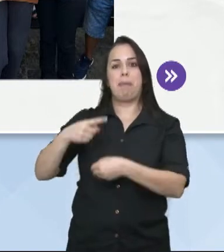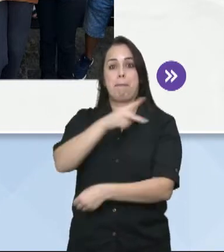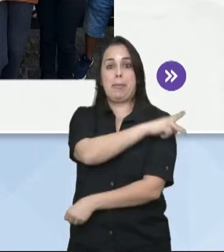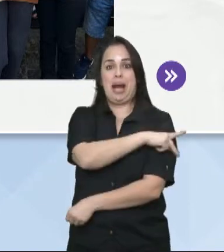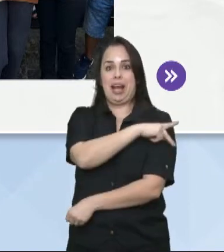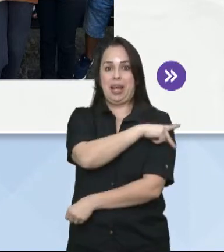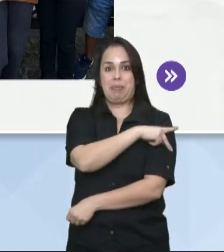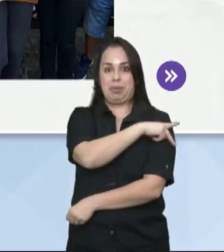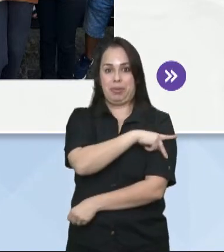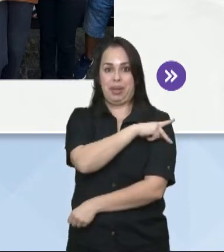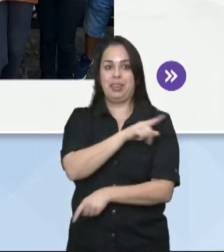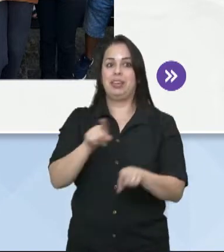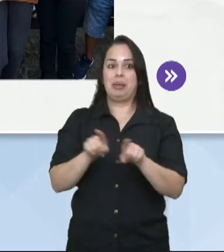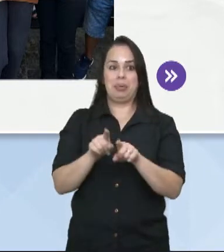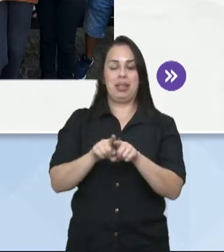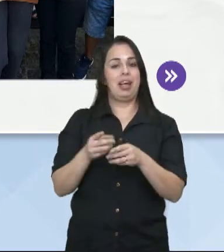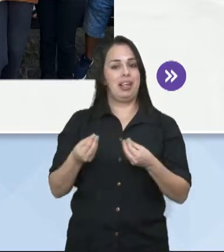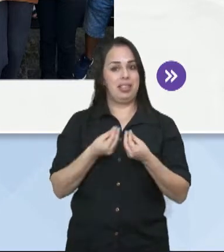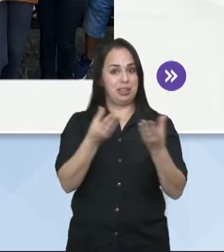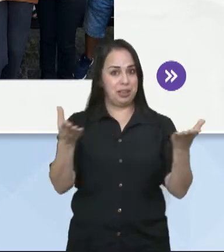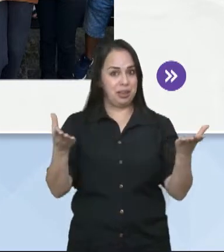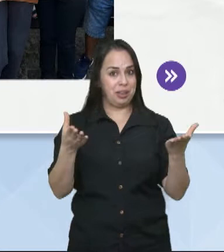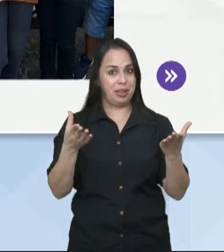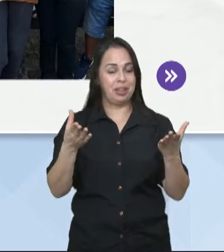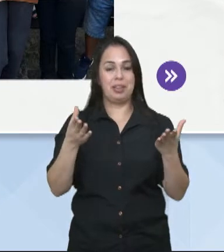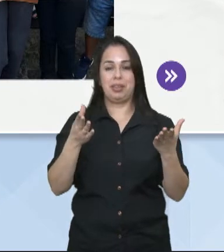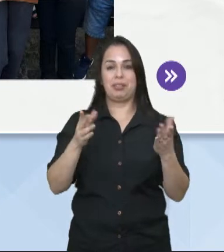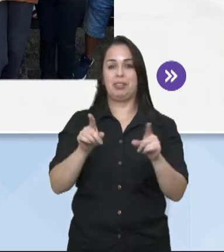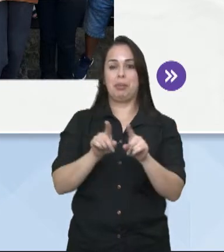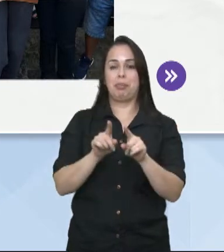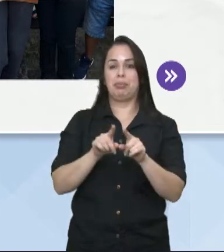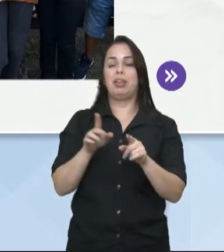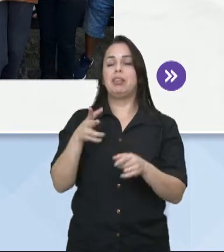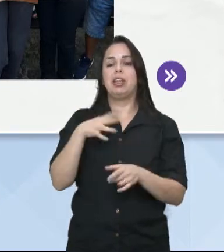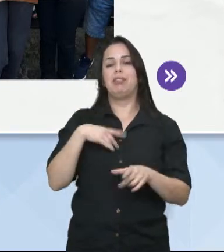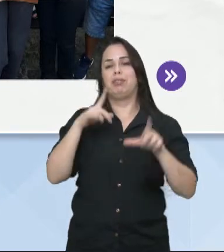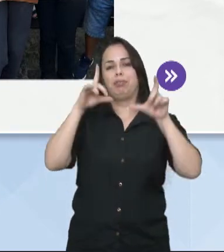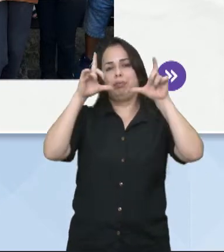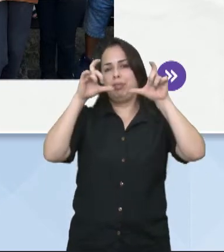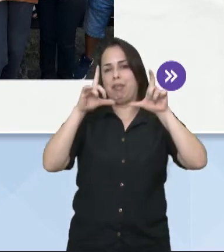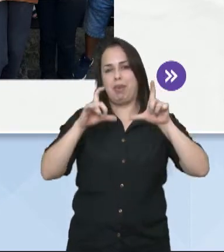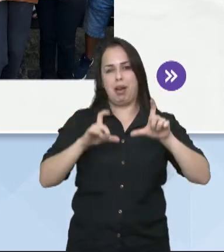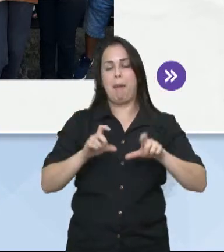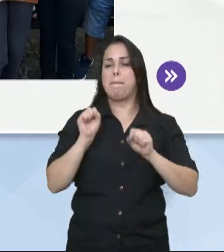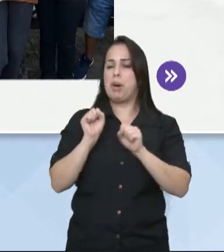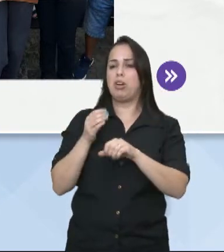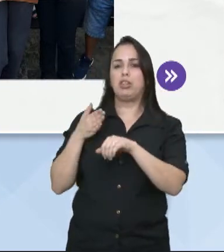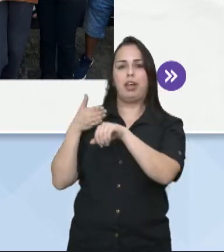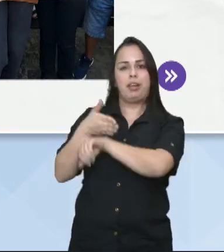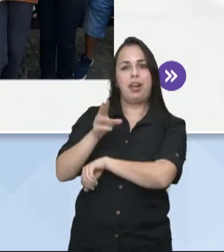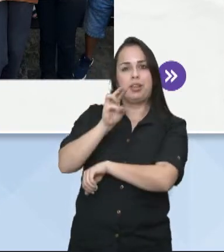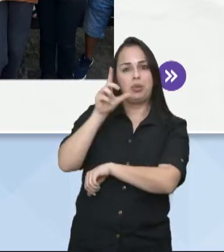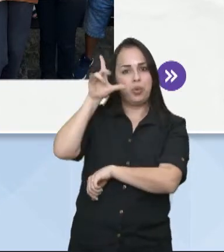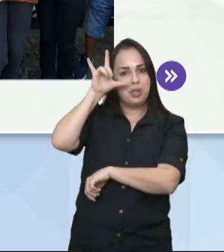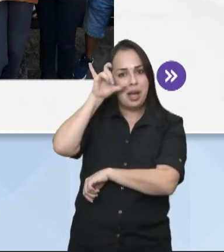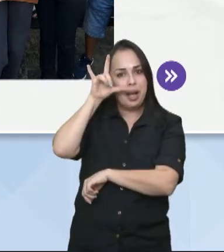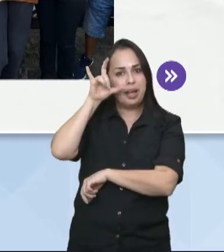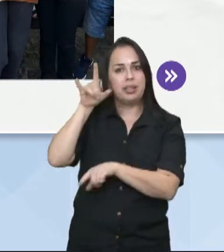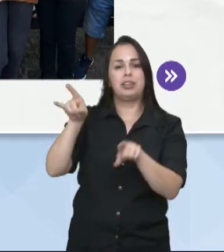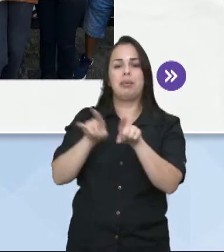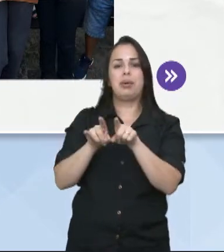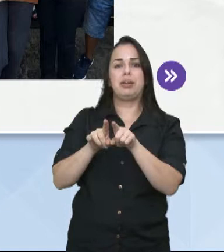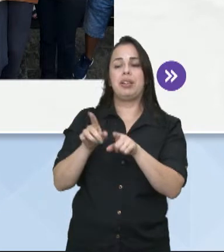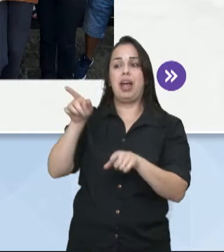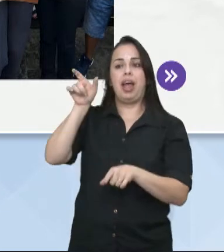as bananinhas. Bom, tem vários registros importantes, vocês podem olhar no Instagram e tudo mais. Ela